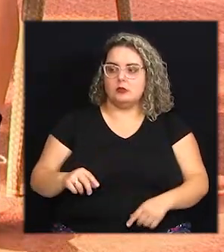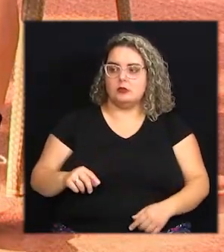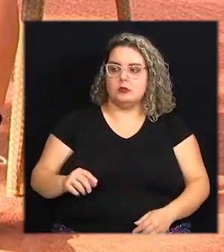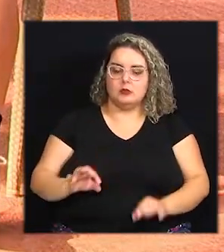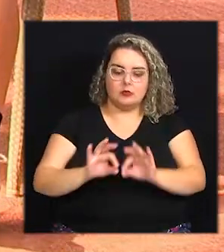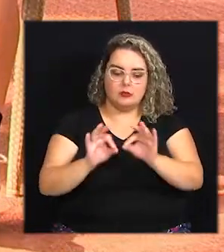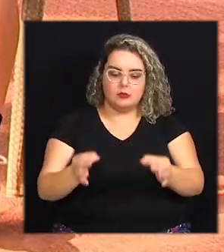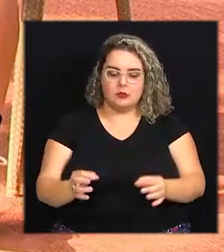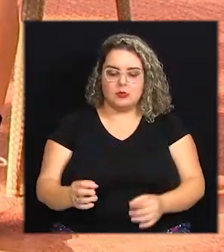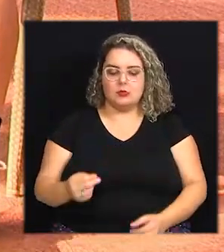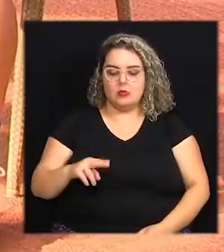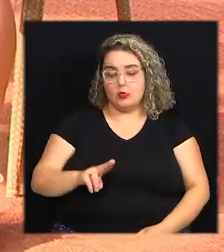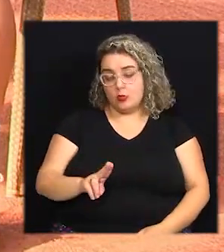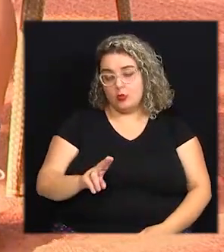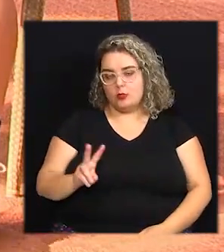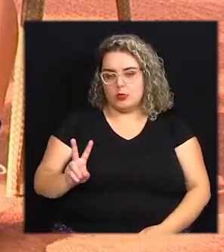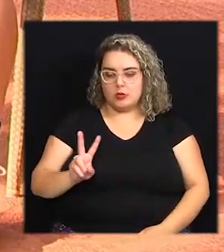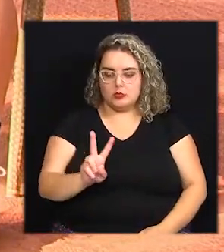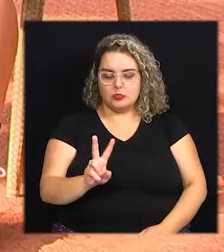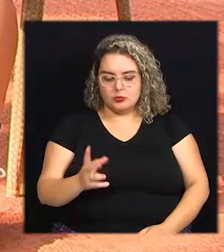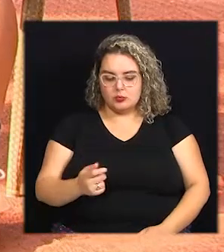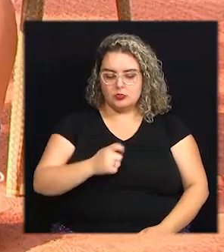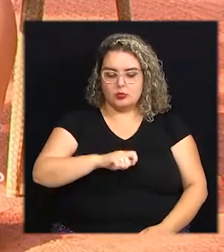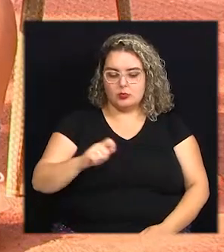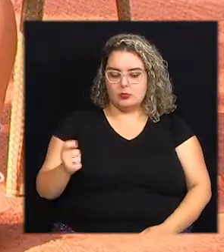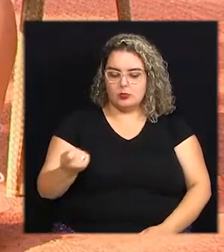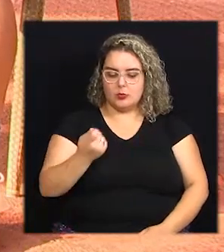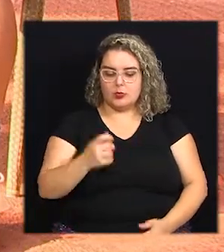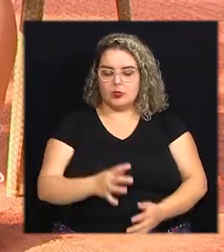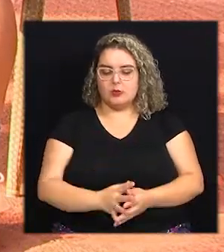para simples e vou para duplas? Cara,